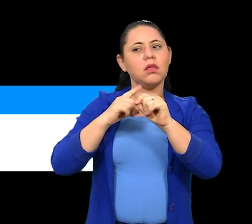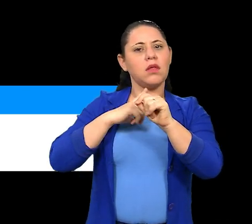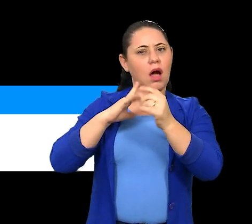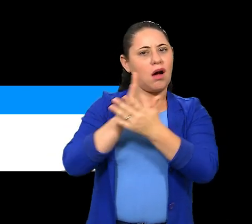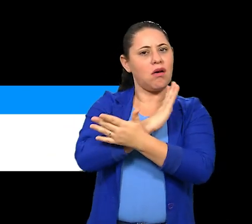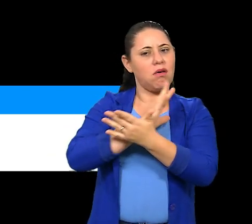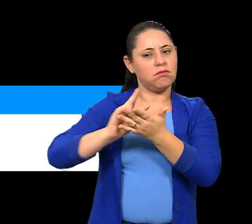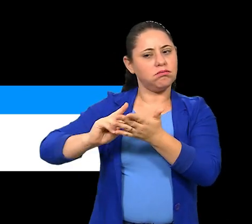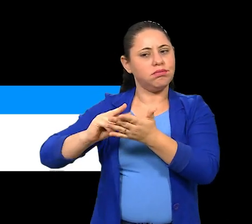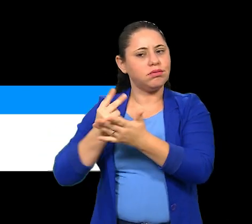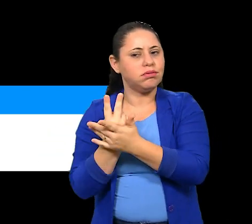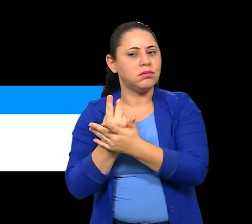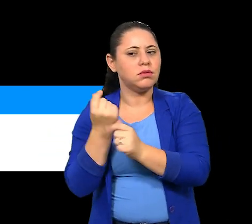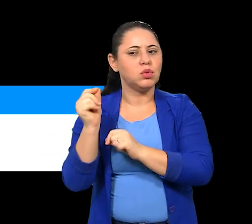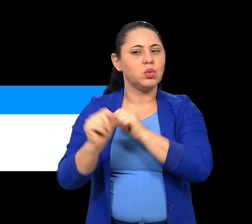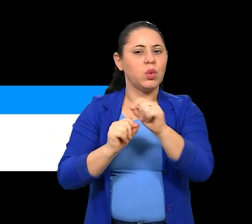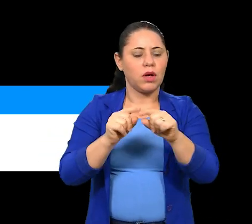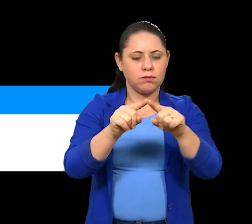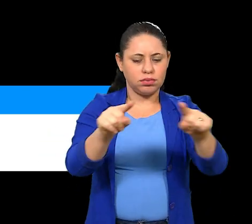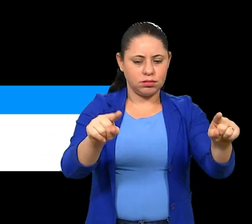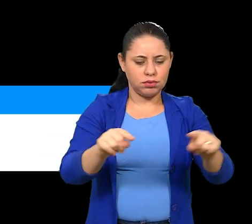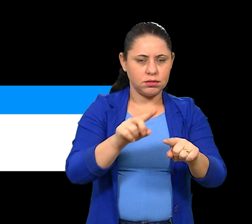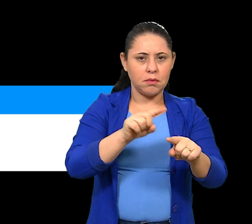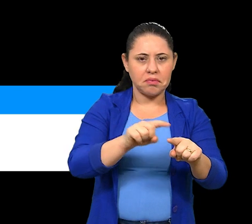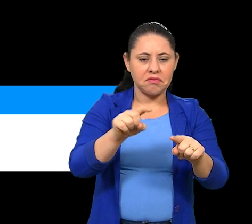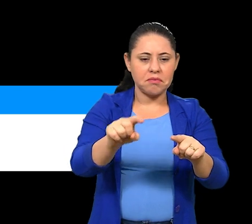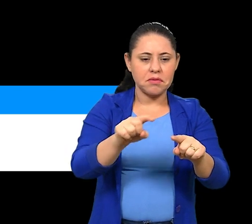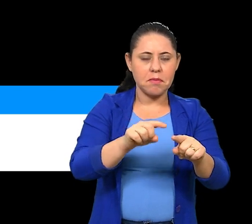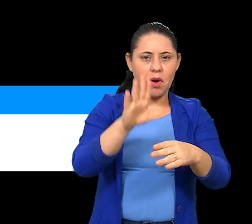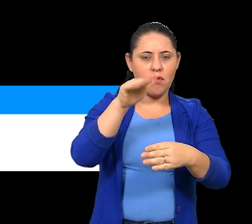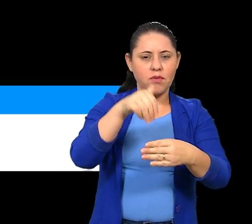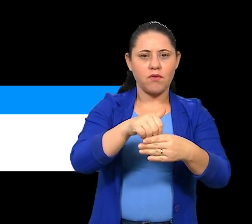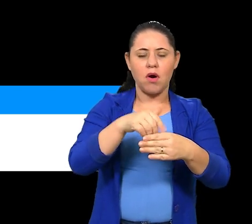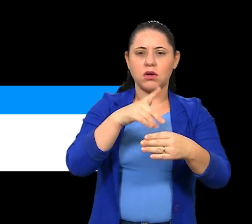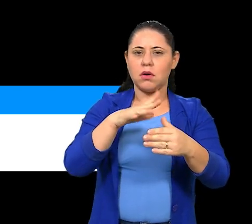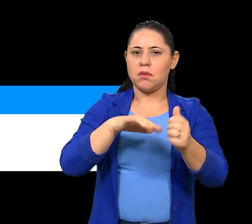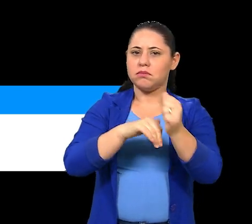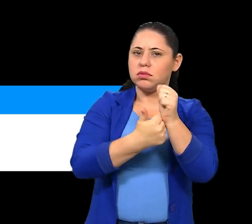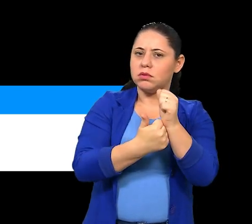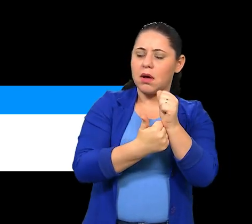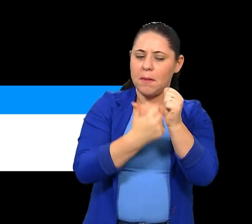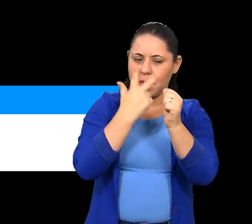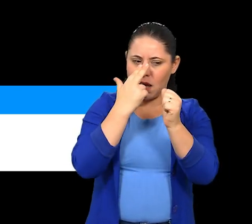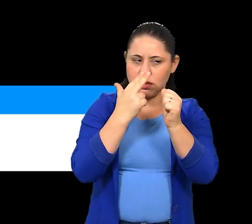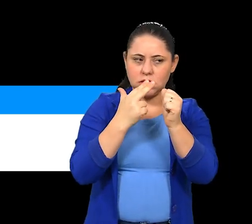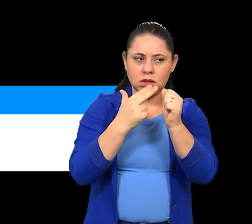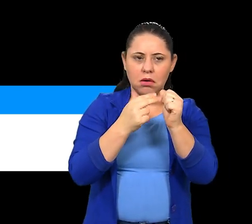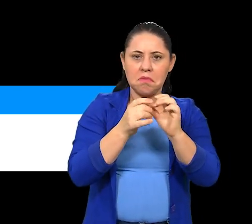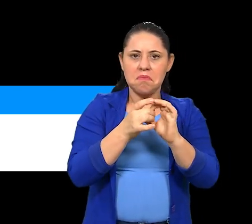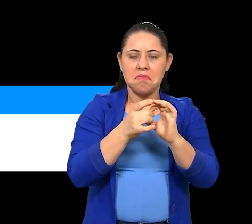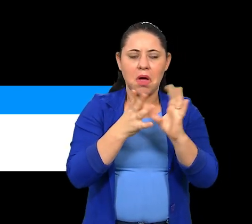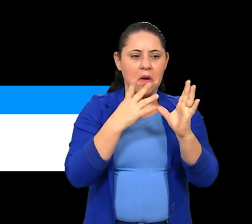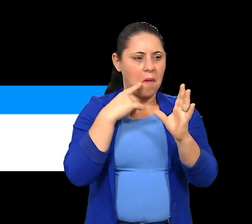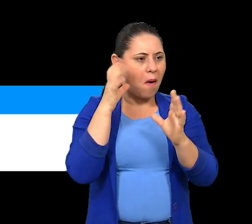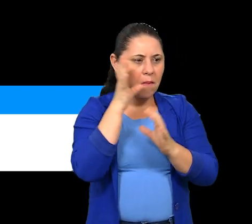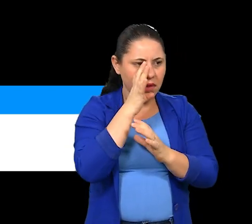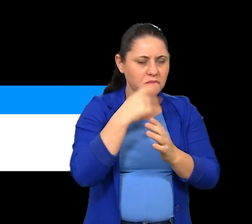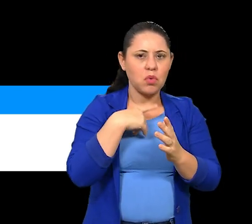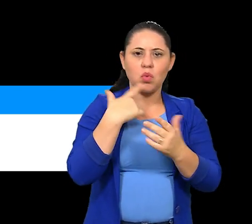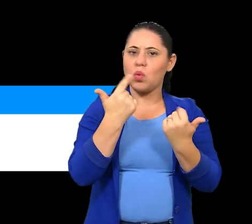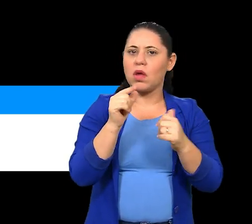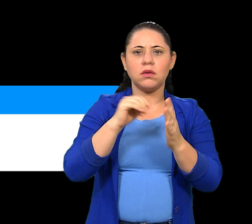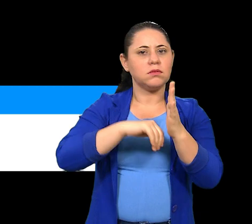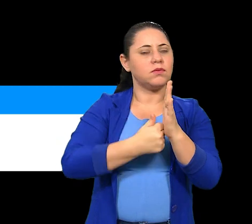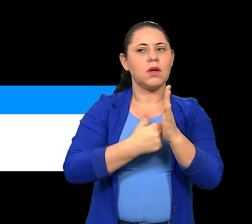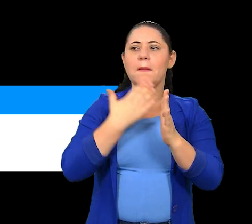existência de inconsistência de irregularidades em urnas eletrônicas violação ou sigilo do voto o partido conseguiu